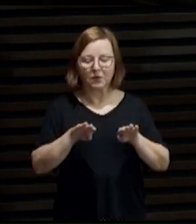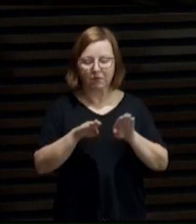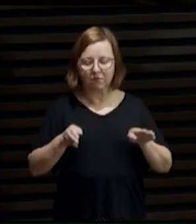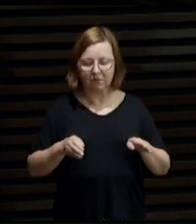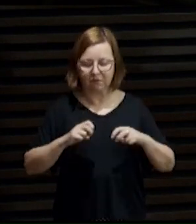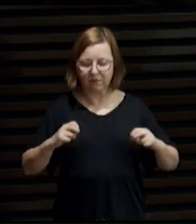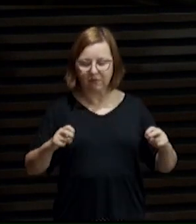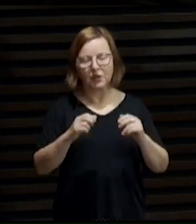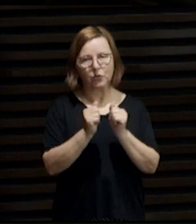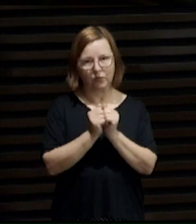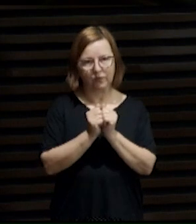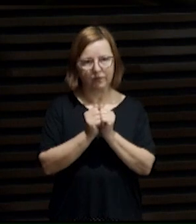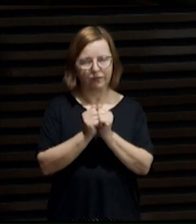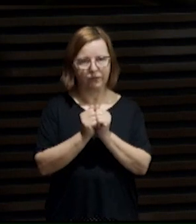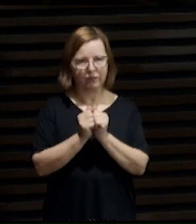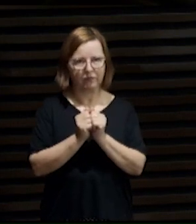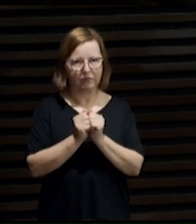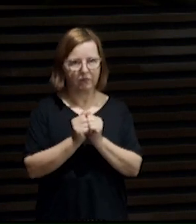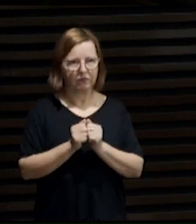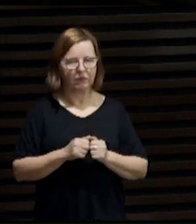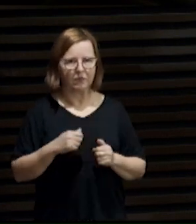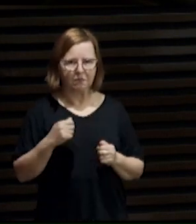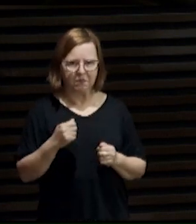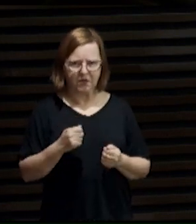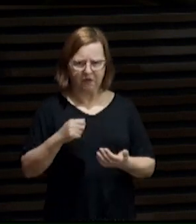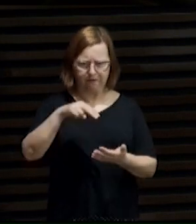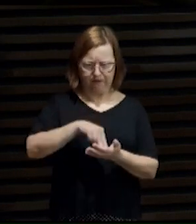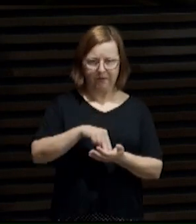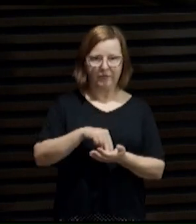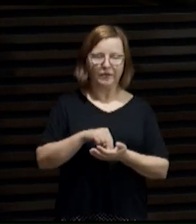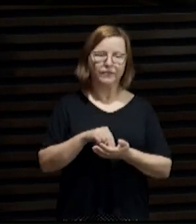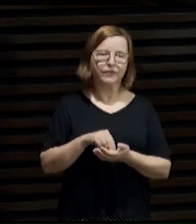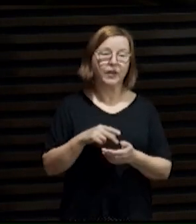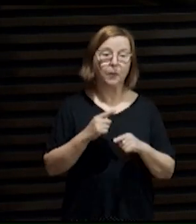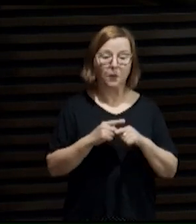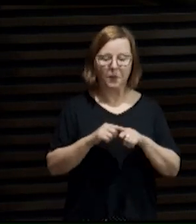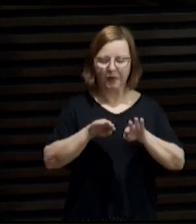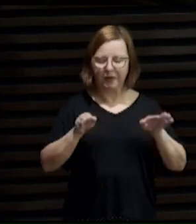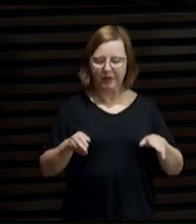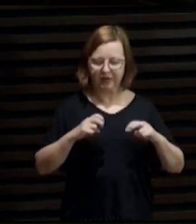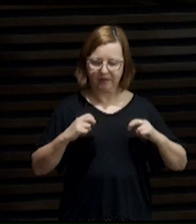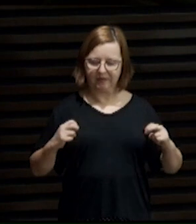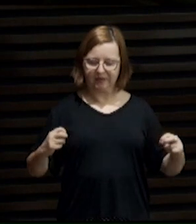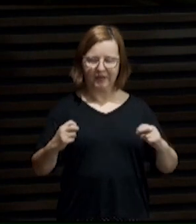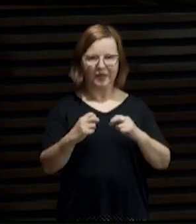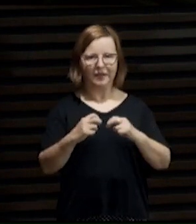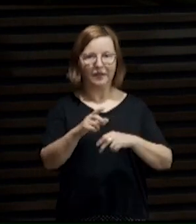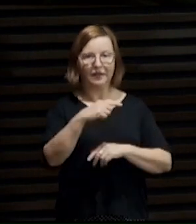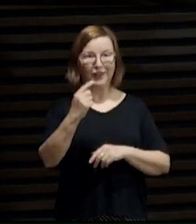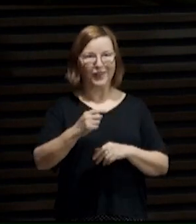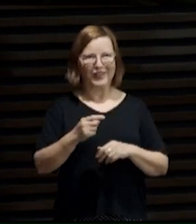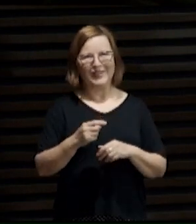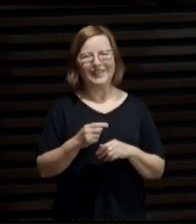Nós devemos ser intransigentes nesse ponto. Porque ao redor da mesa, irmãos, que nós vamos dividir o